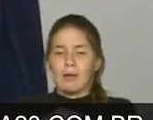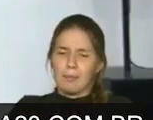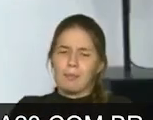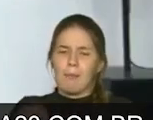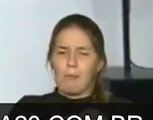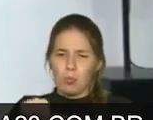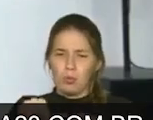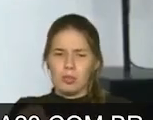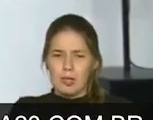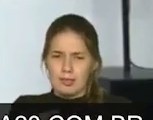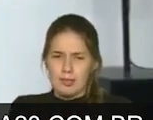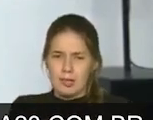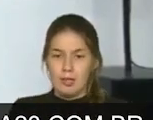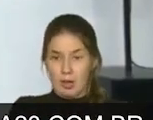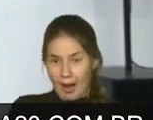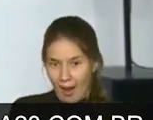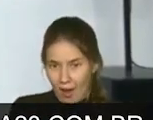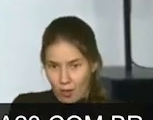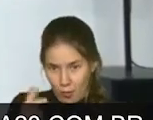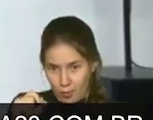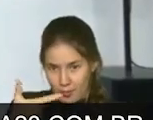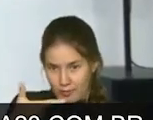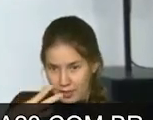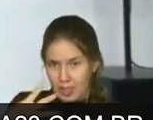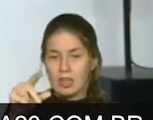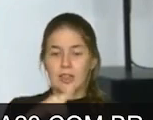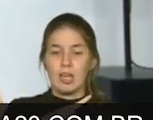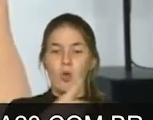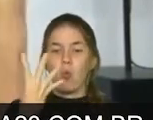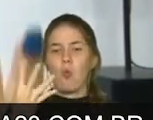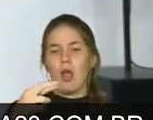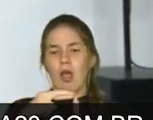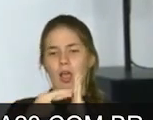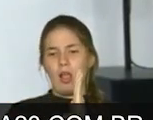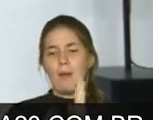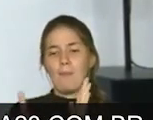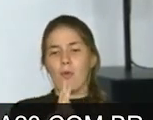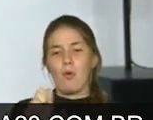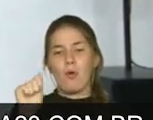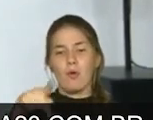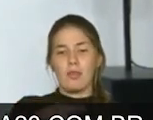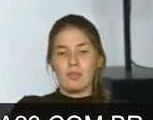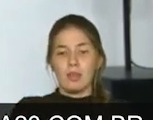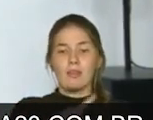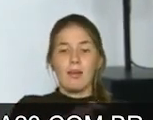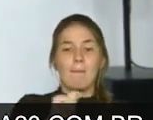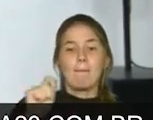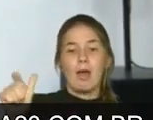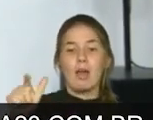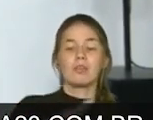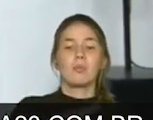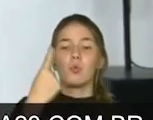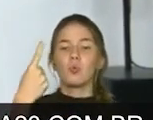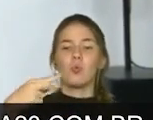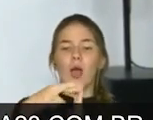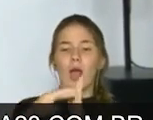ano. Hoje, em 2023, a gente tem 4 regras de transição para aposentadoria por tempo de contribuição e uma regra